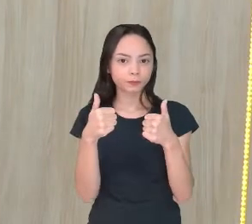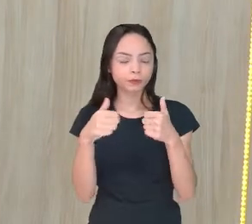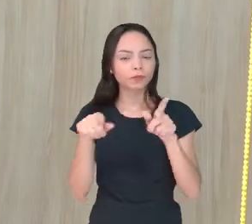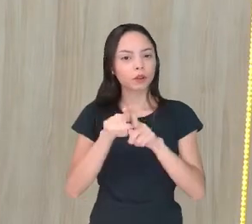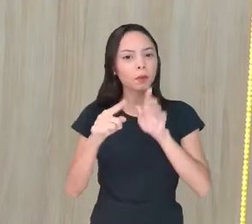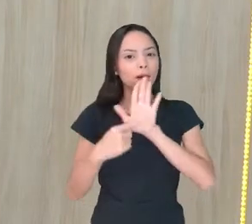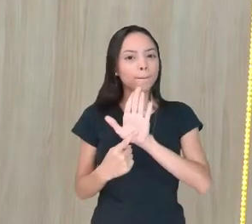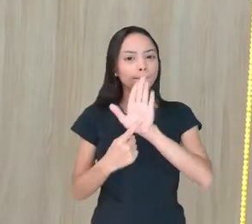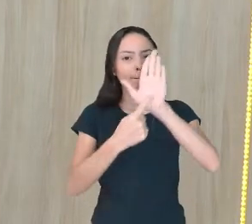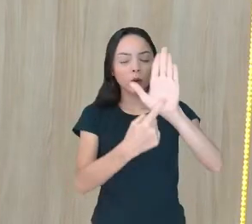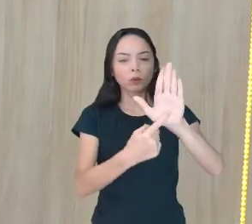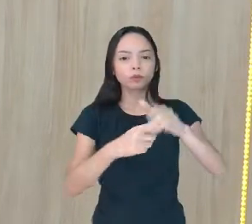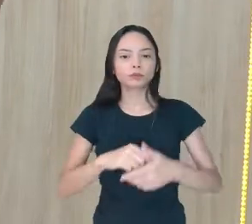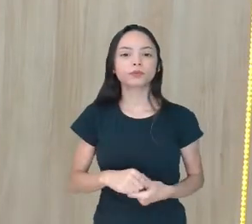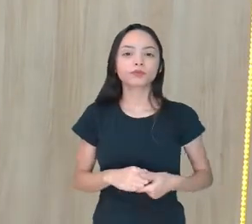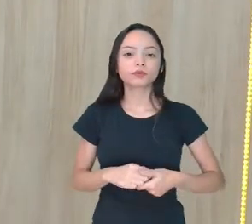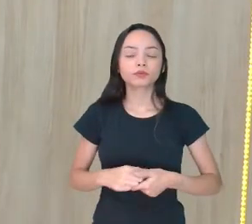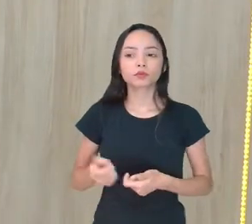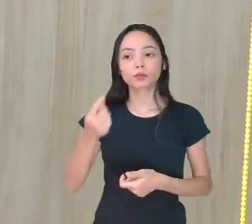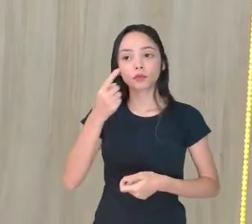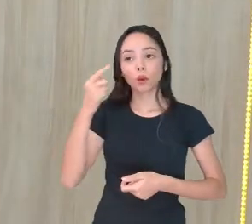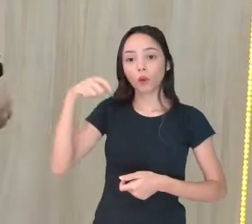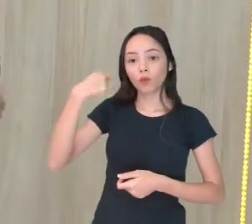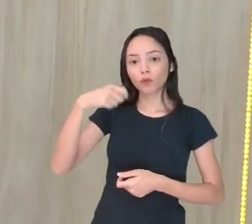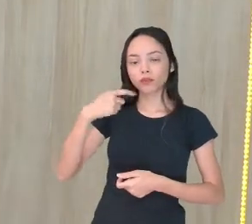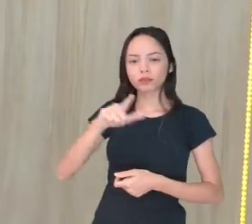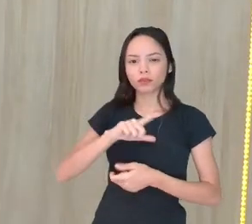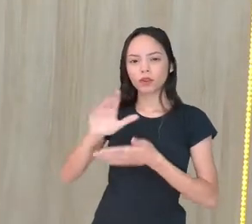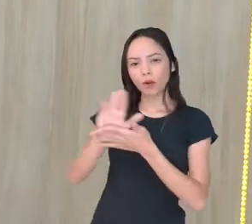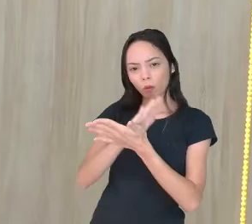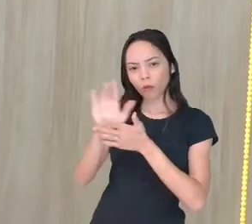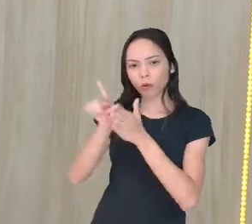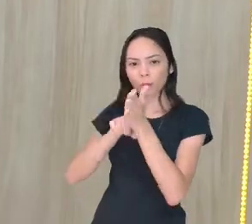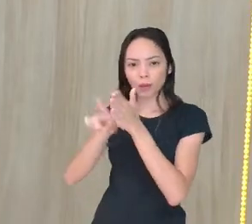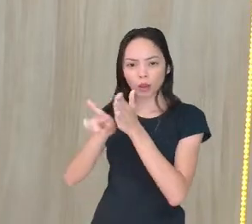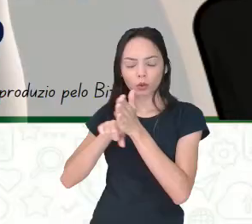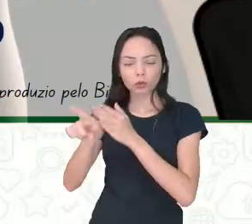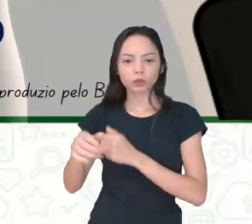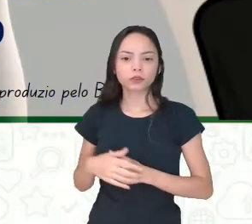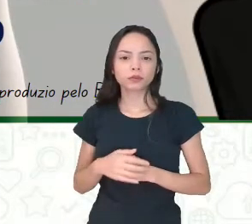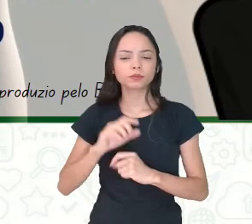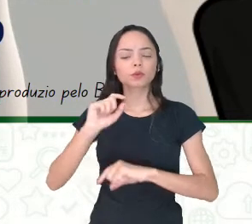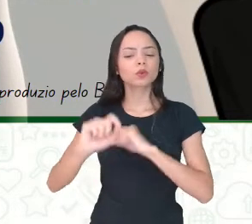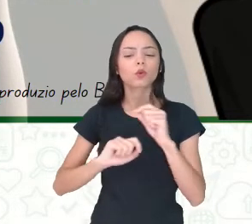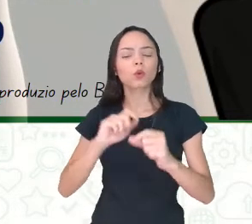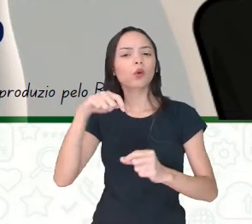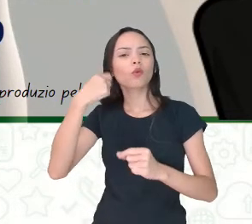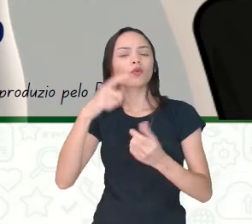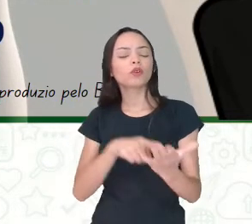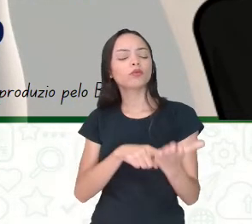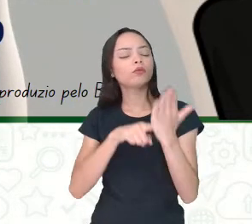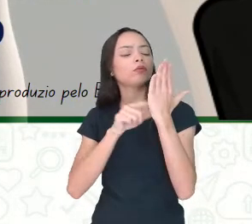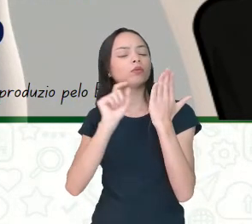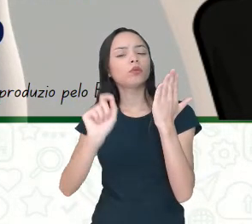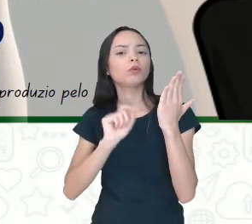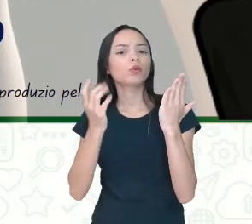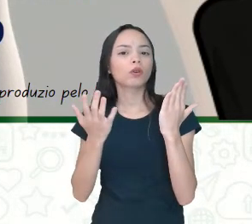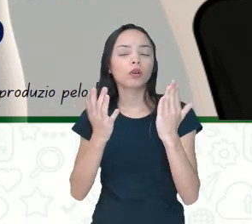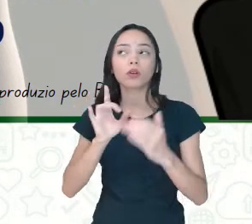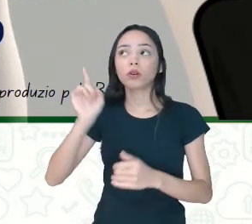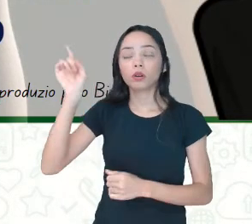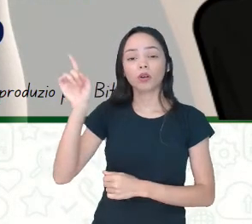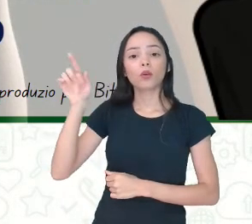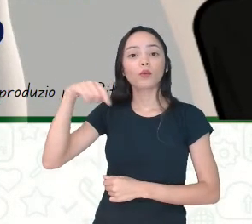mostrando. Então, o vídeo, vamos lá, tem algumas perguntas aqui, ó. O que o vídeo nos mostra, certo? A gente vê aí no vídeo,